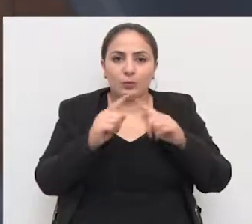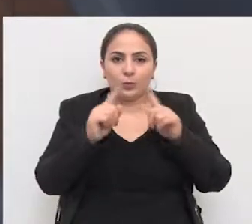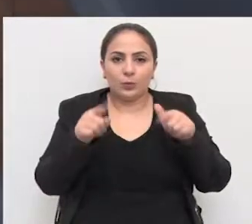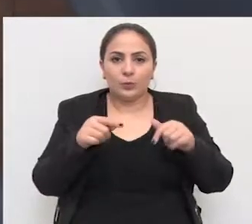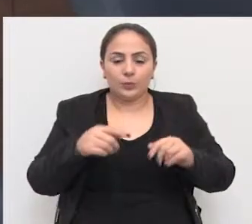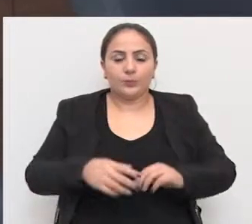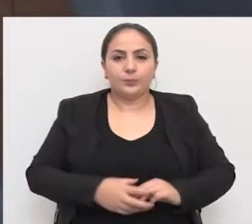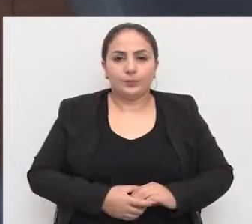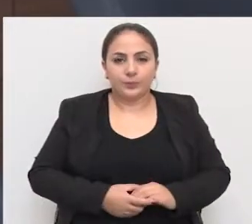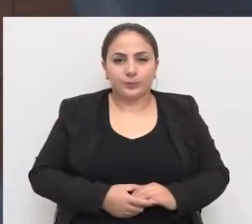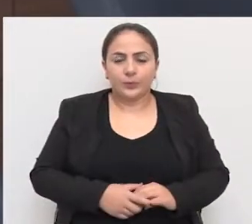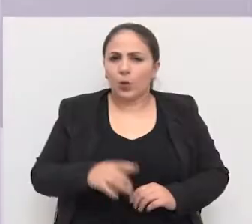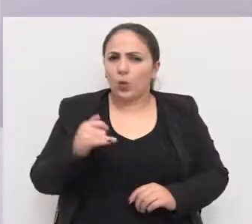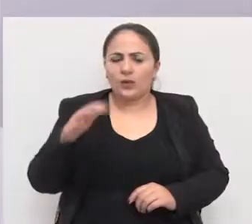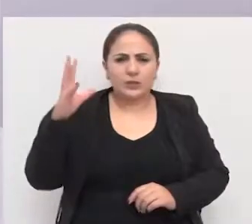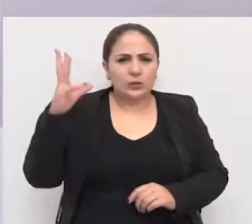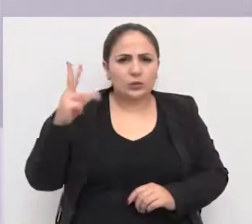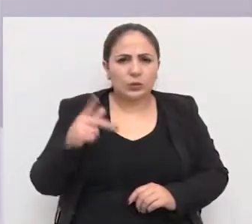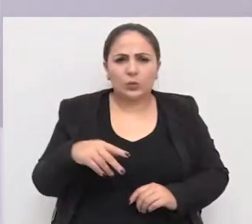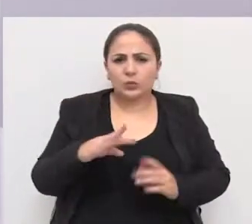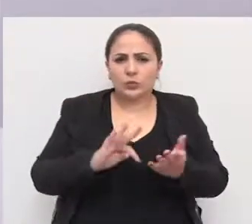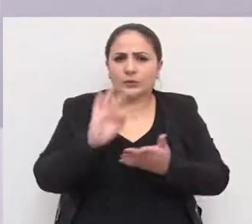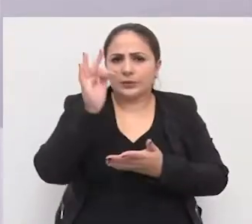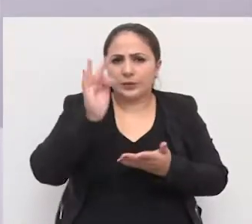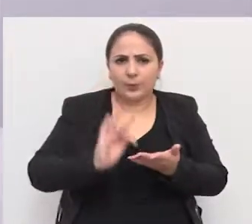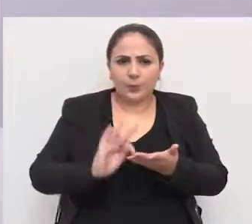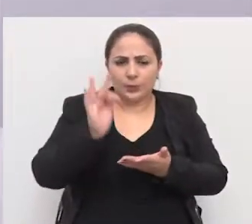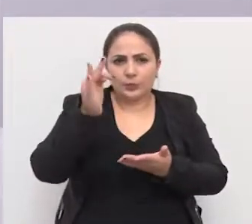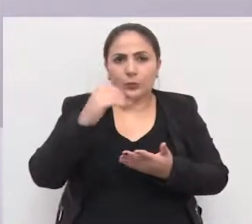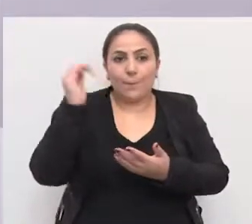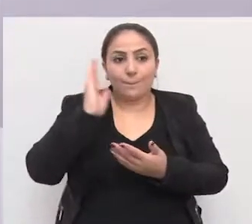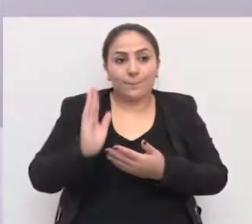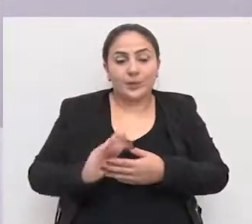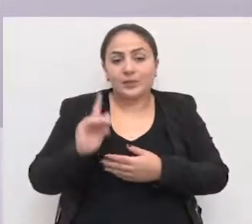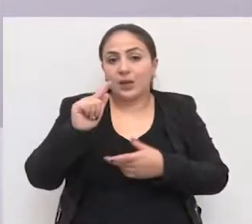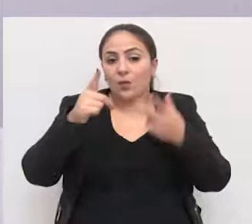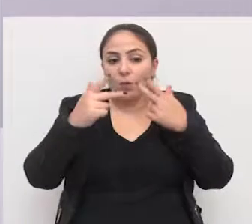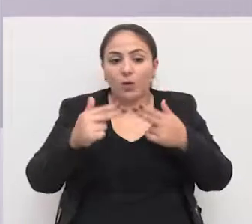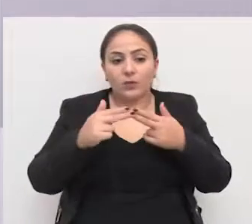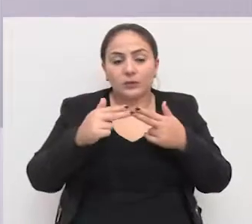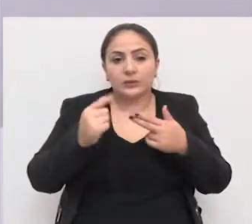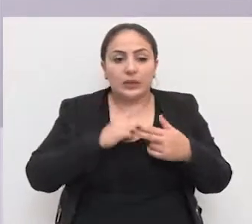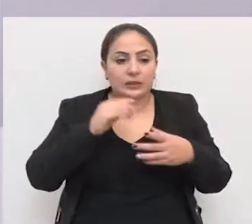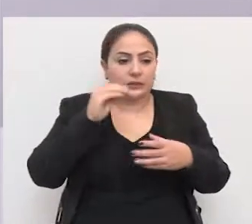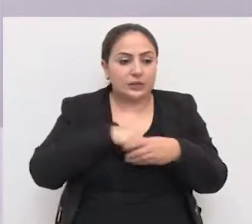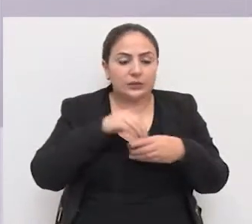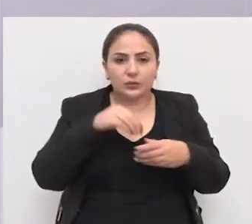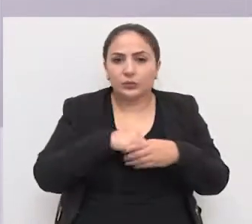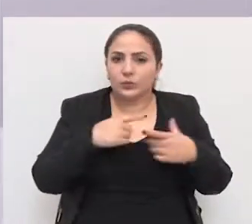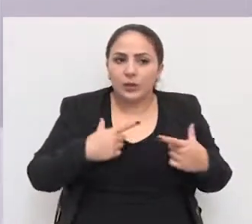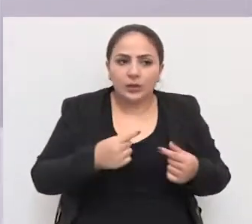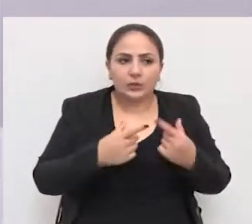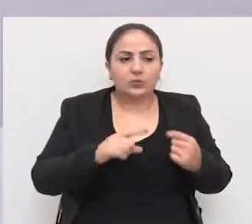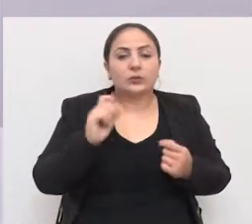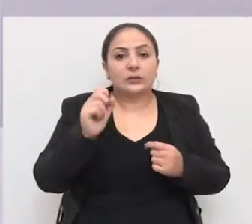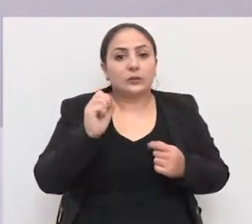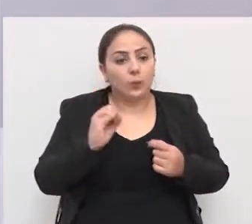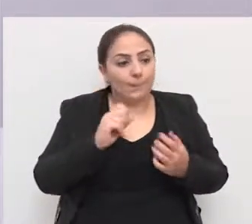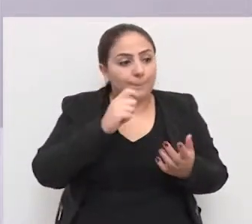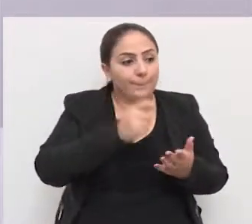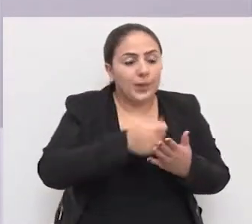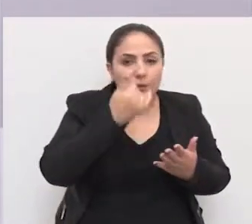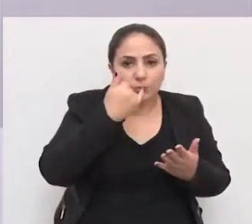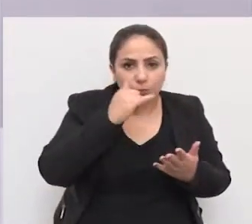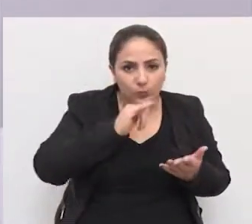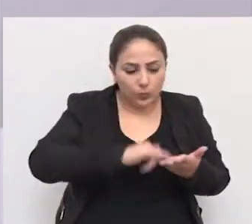dos serviços públicos. Grande parte da carga tributária no Brasil ela é maquiada, Ela está dentro do consumo. Ou seja,